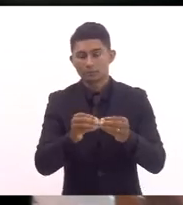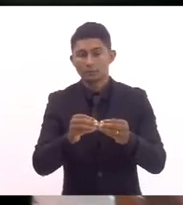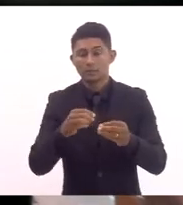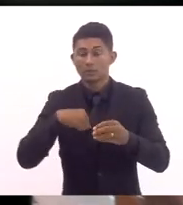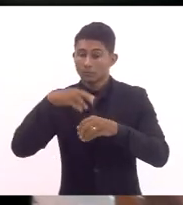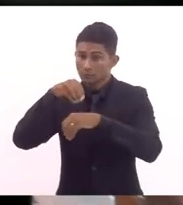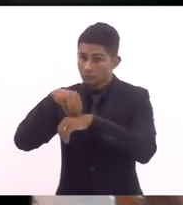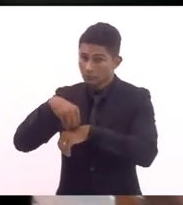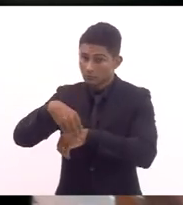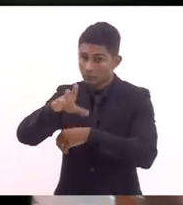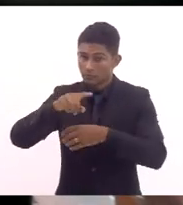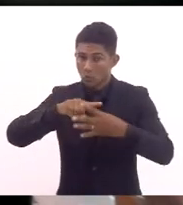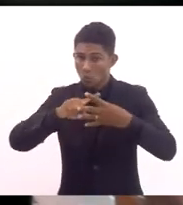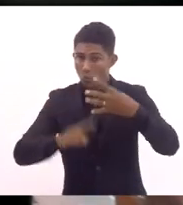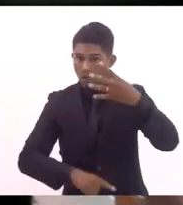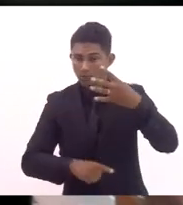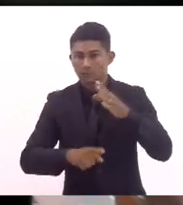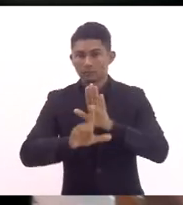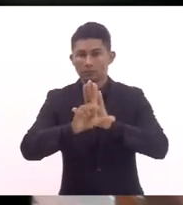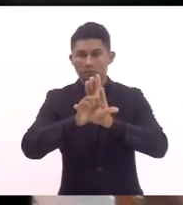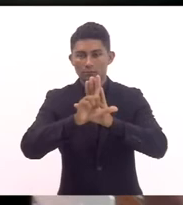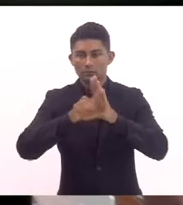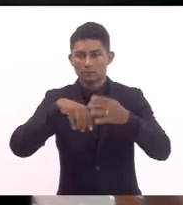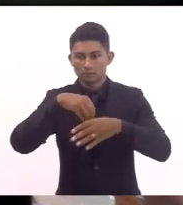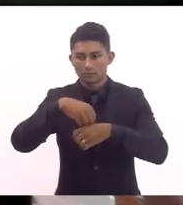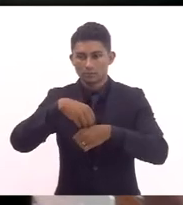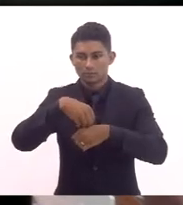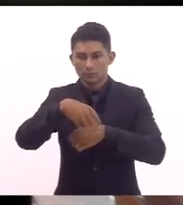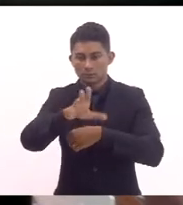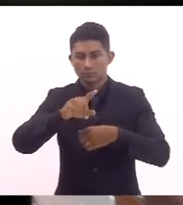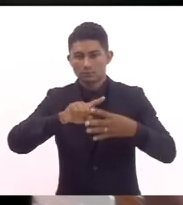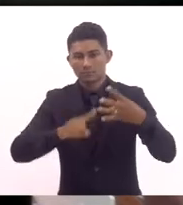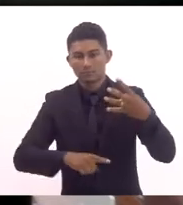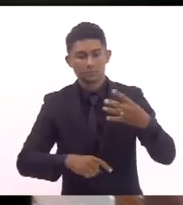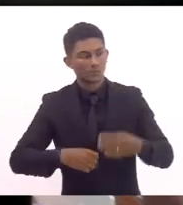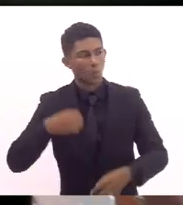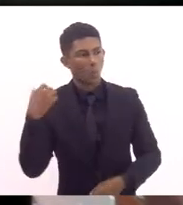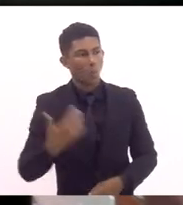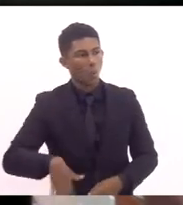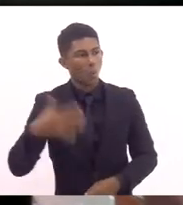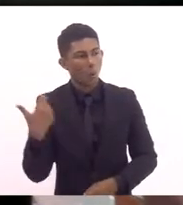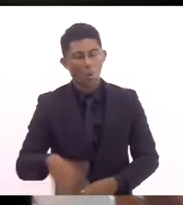ideias legislativas é um